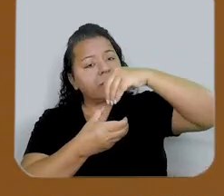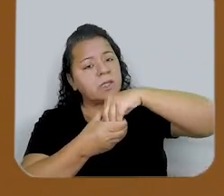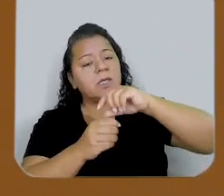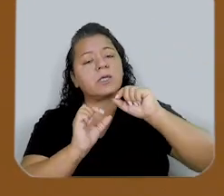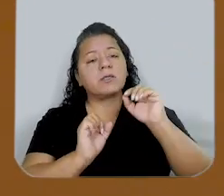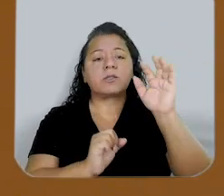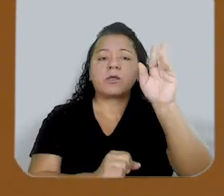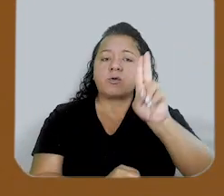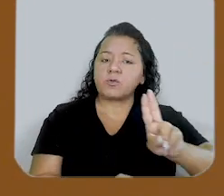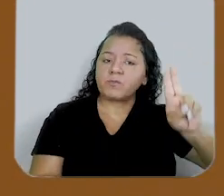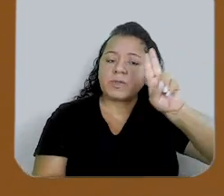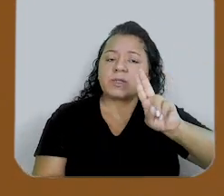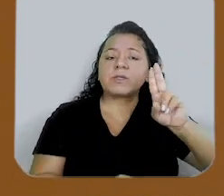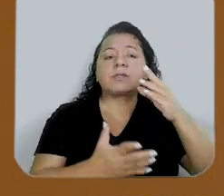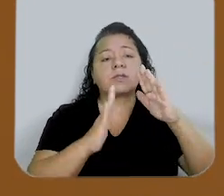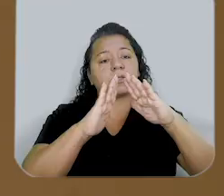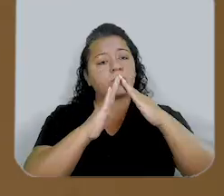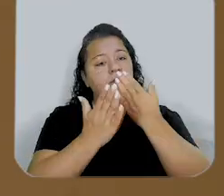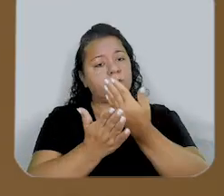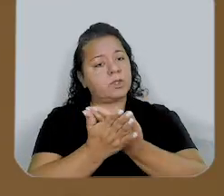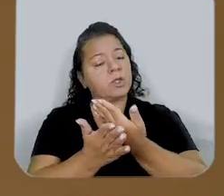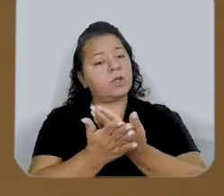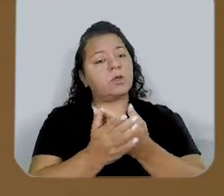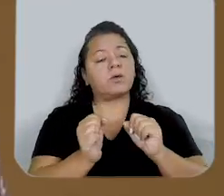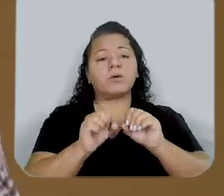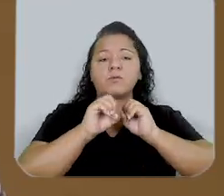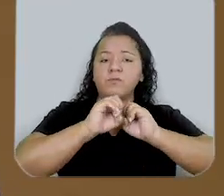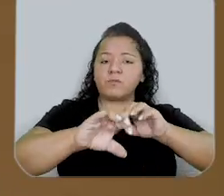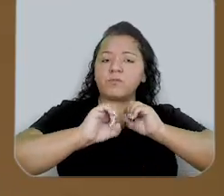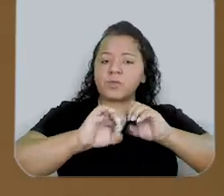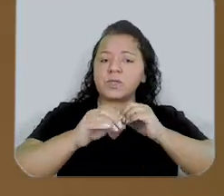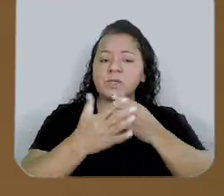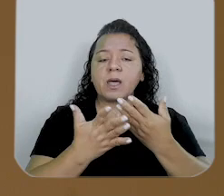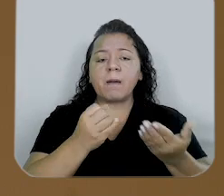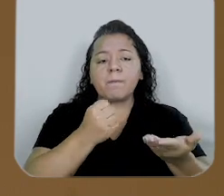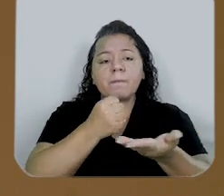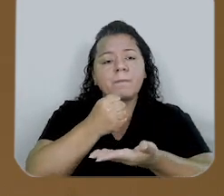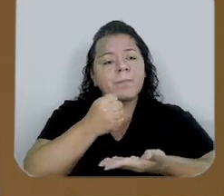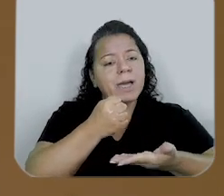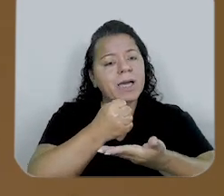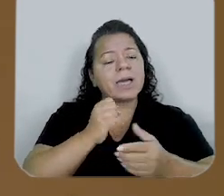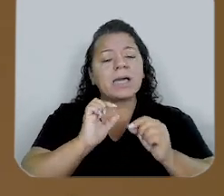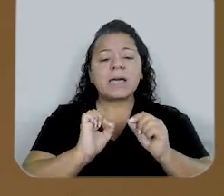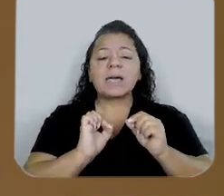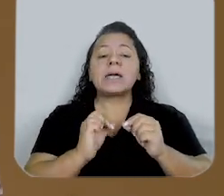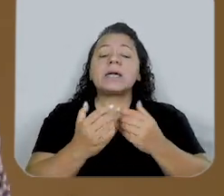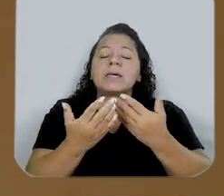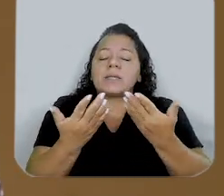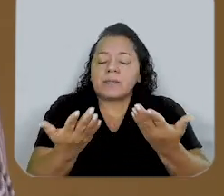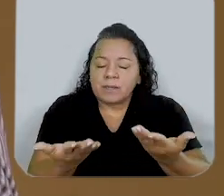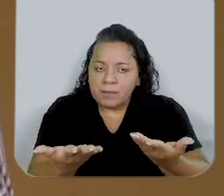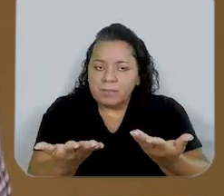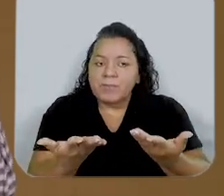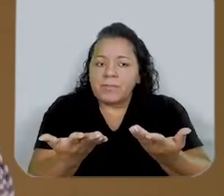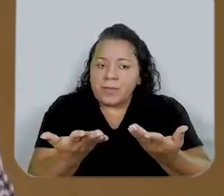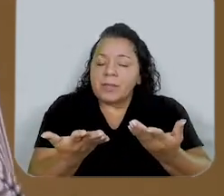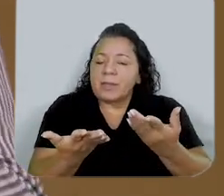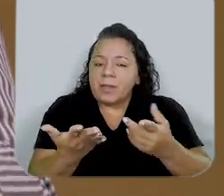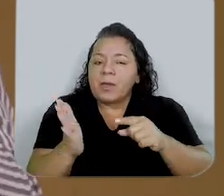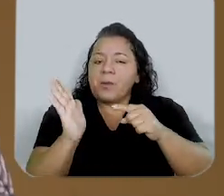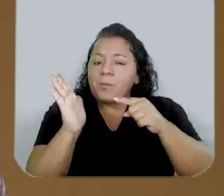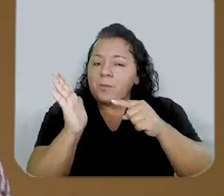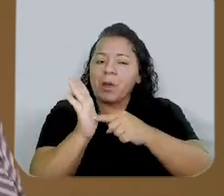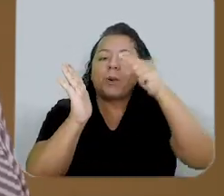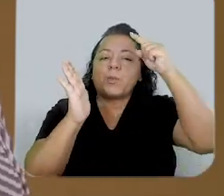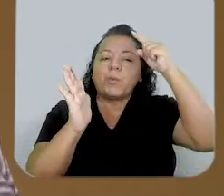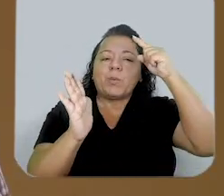e dentro das escolas, né, de formação de base. Exatamente. Acho que você tocou, o ponto, a crista da onda que a gente vem discutindo